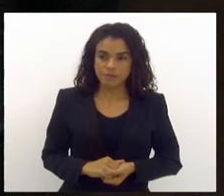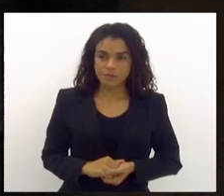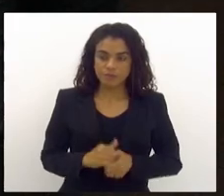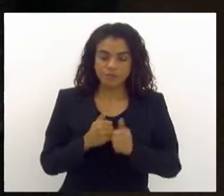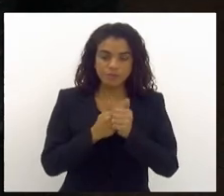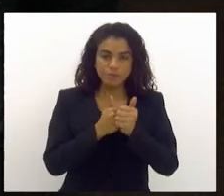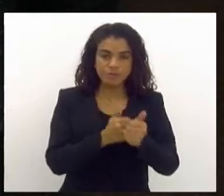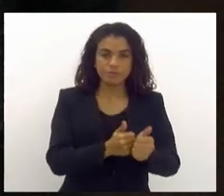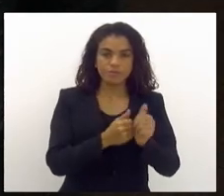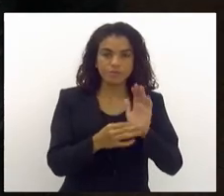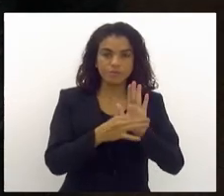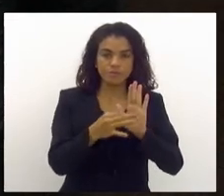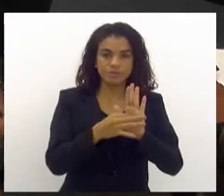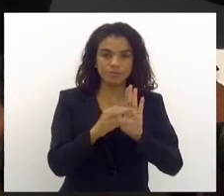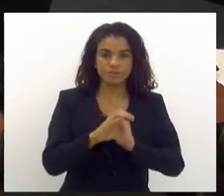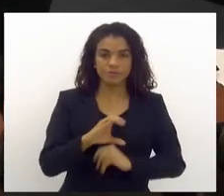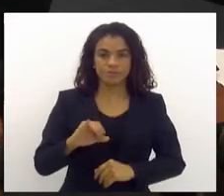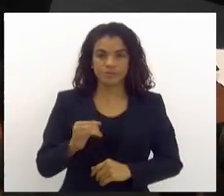Acompanha o CCJ, presidente.